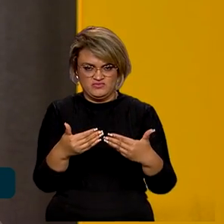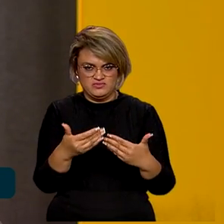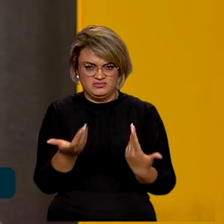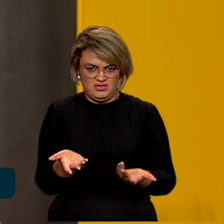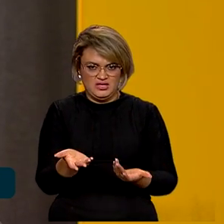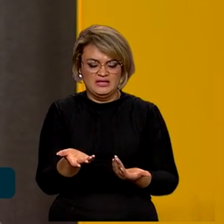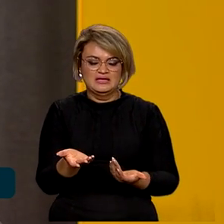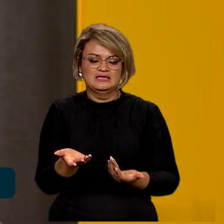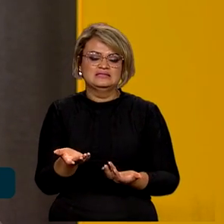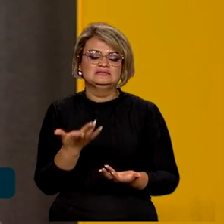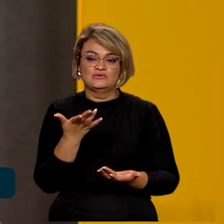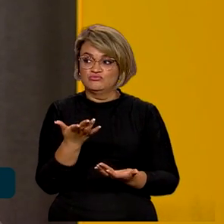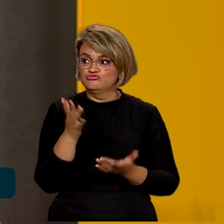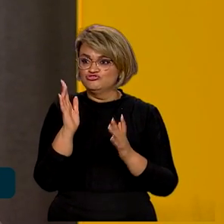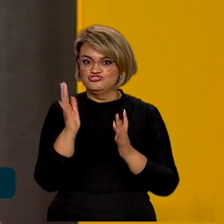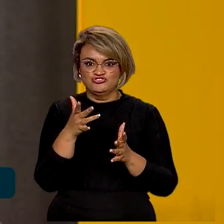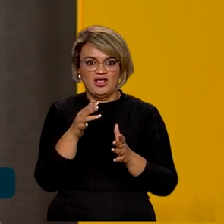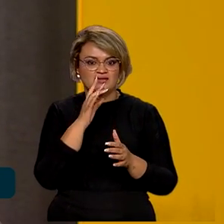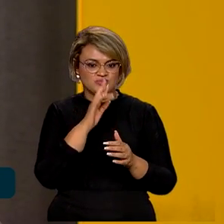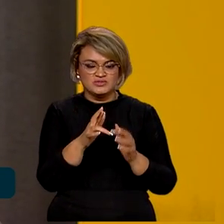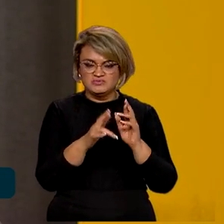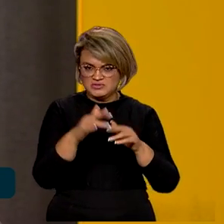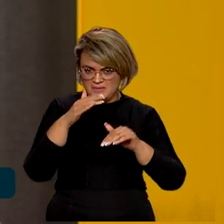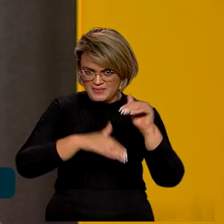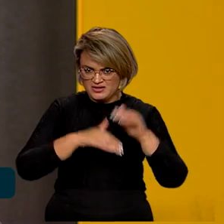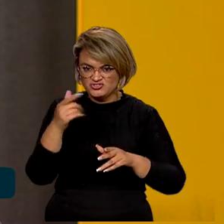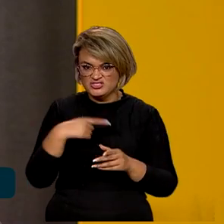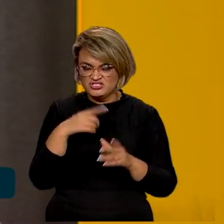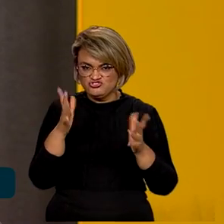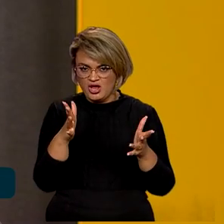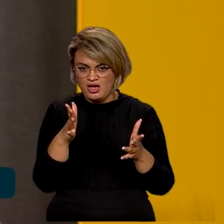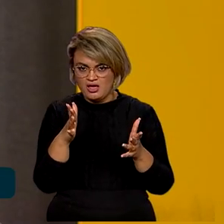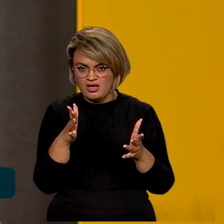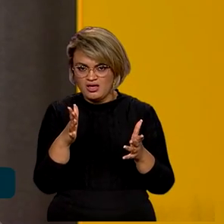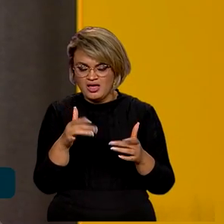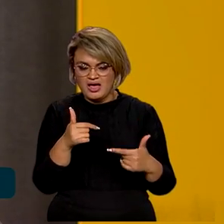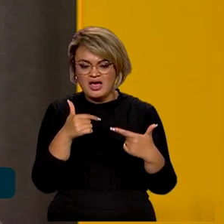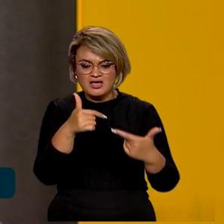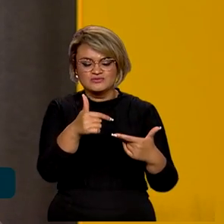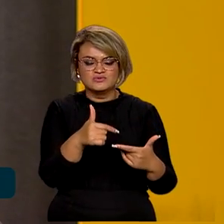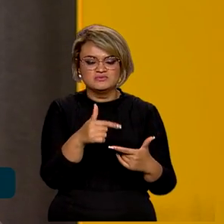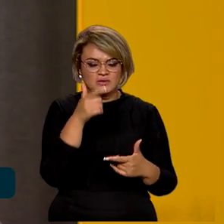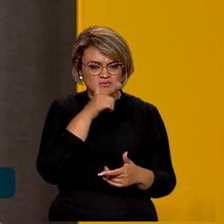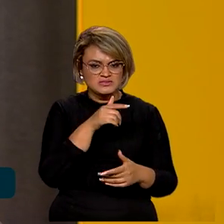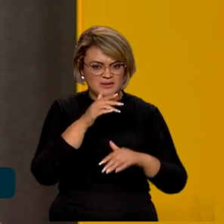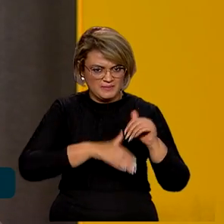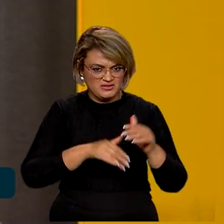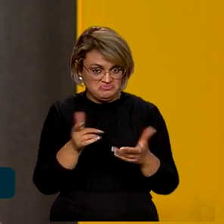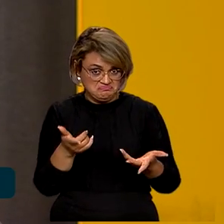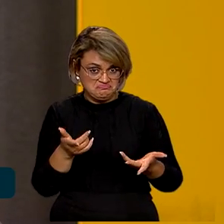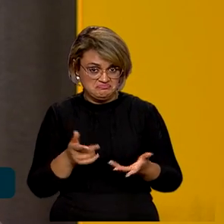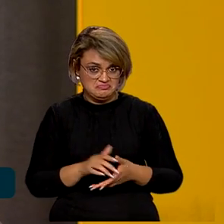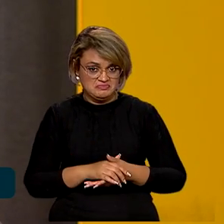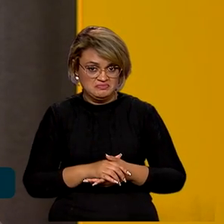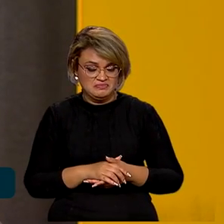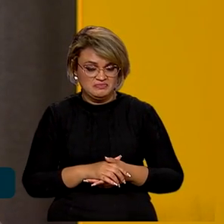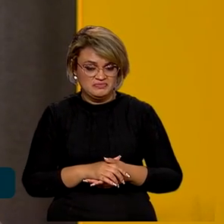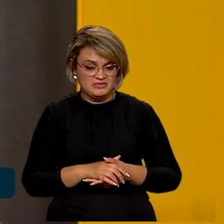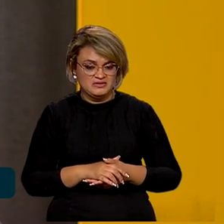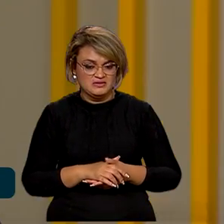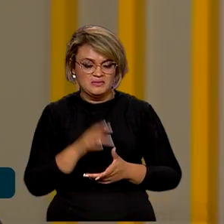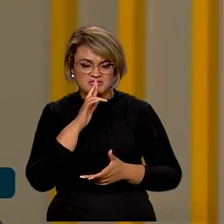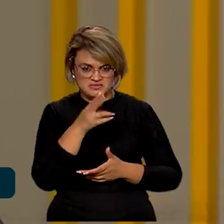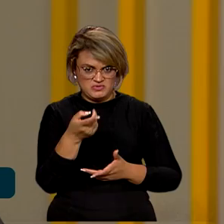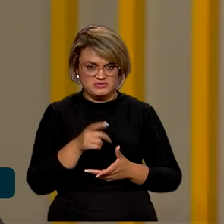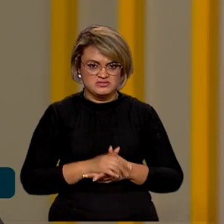para dizer que, assim, já tem muitas ações concretas, ações, assim, para colocar em ação já de imediato, a partir dessas